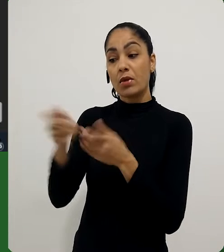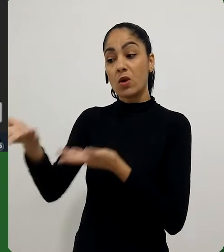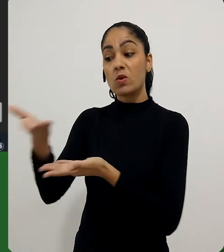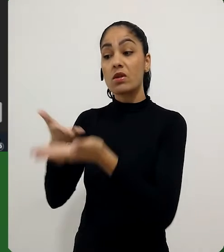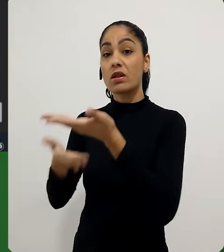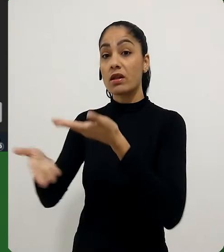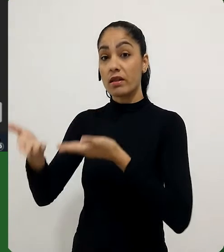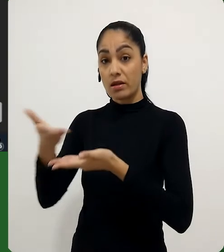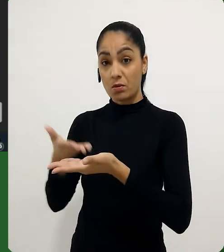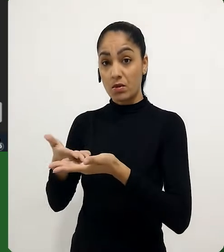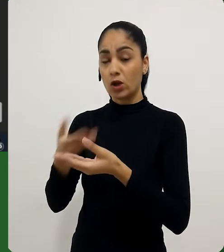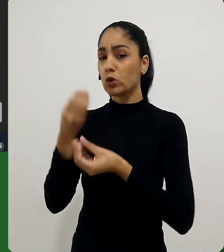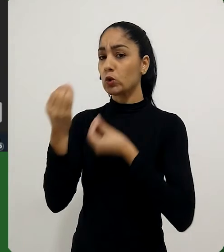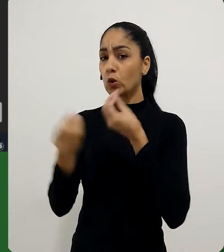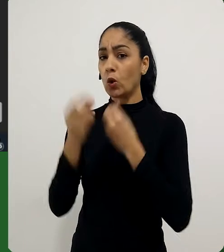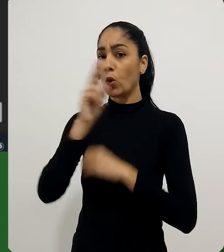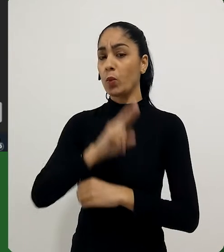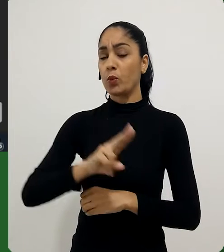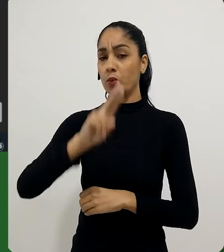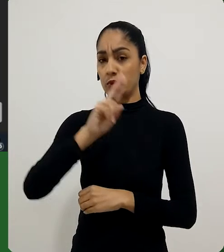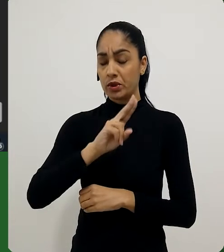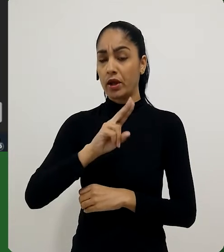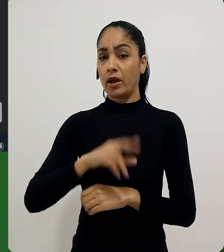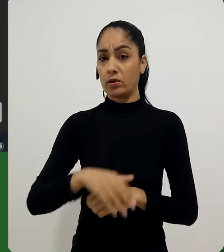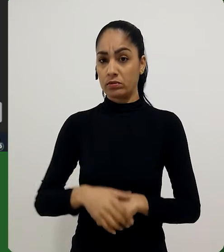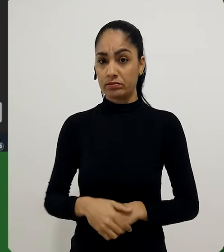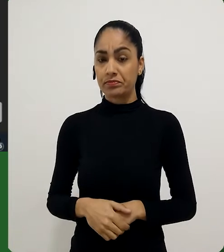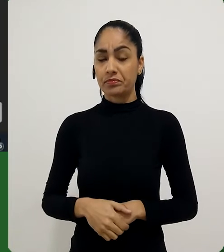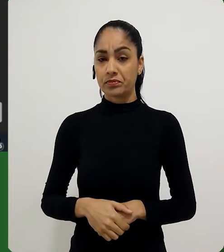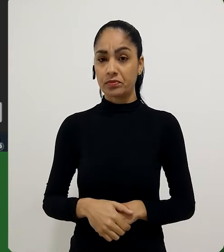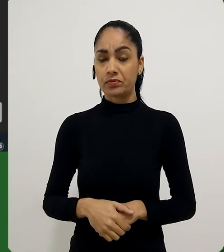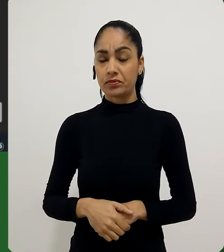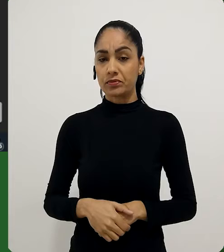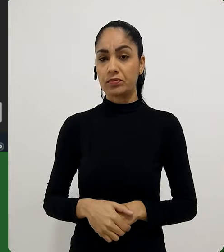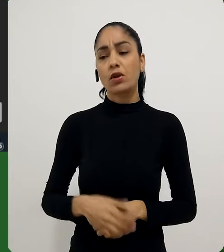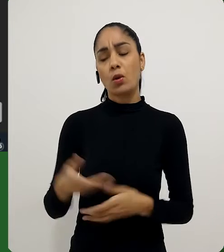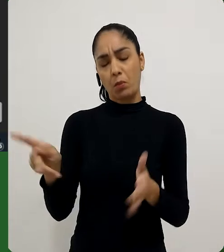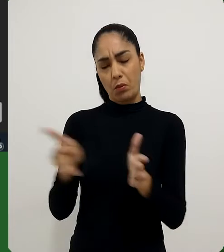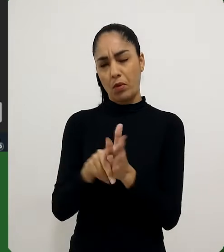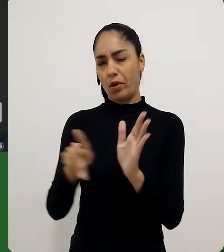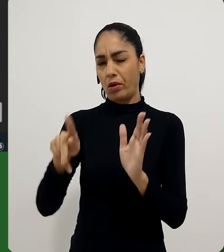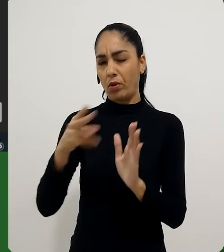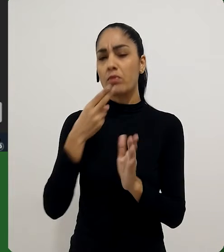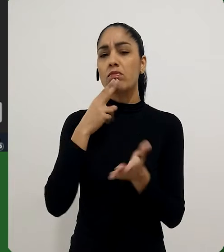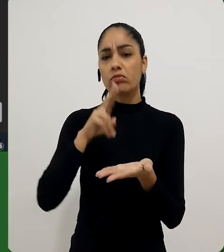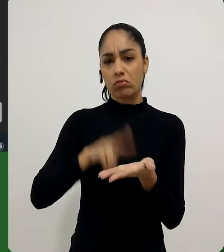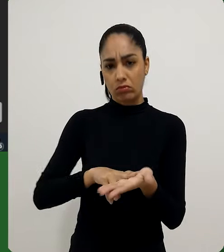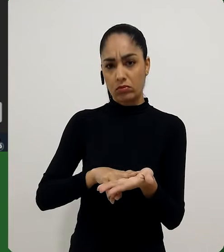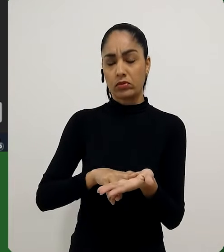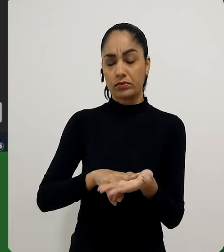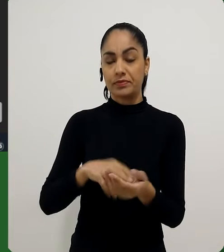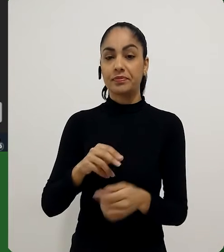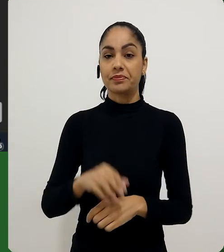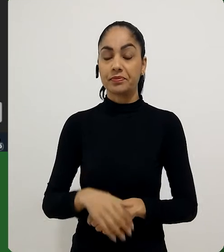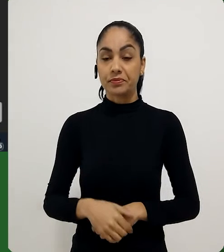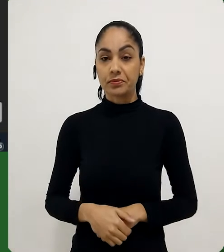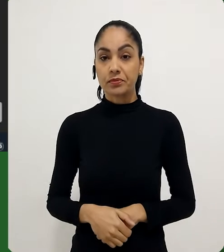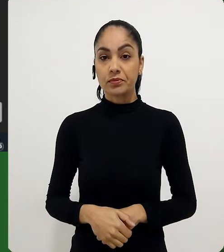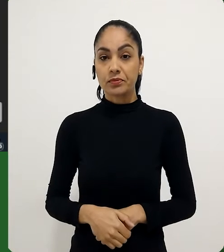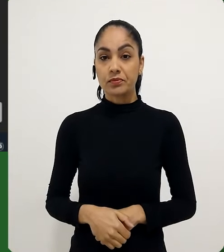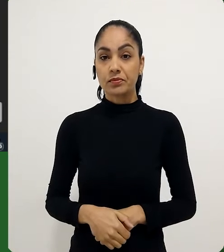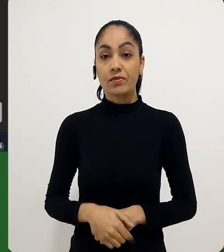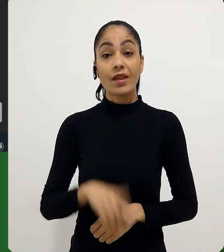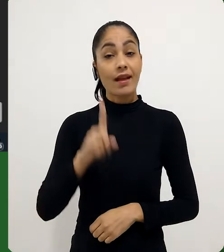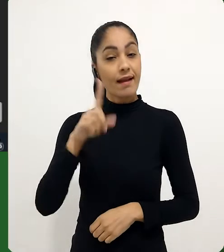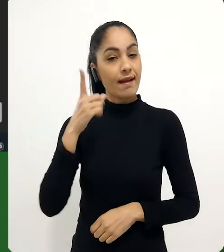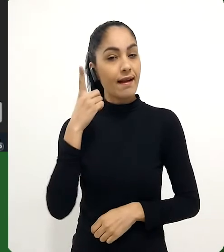pessoalmente, diretamente, e a forma de tratamento, que é a utilizada pela correspondência,